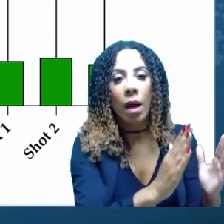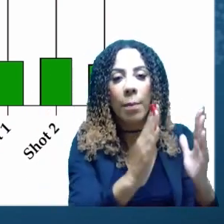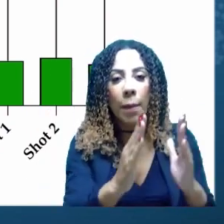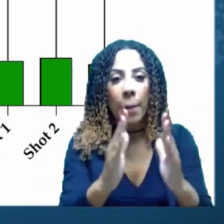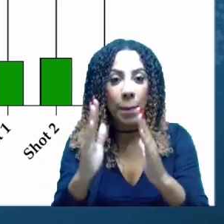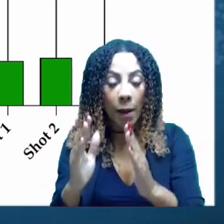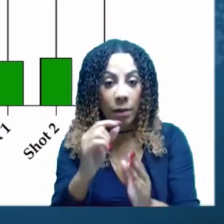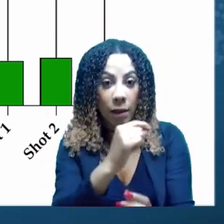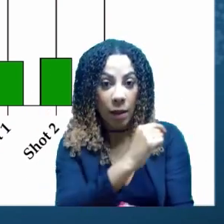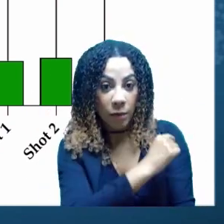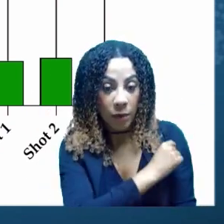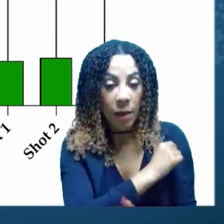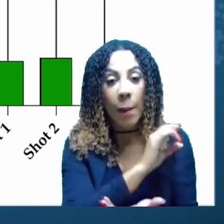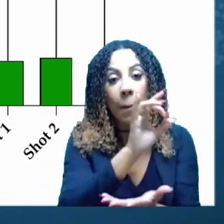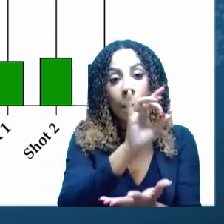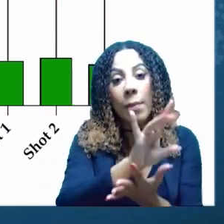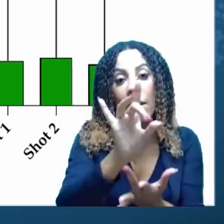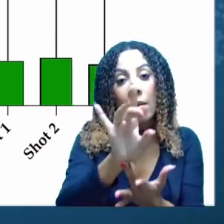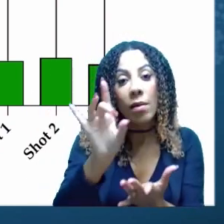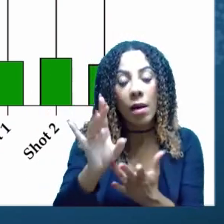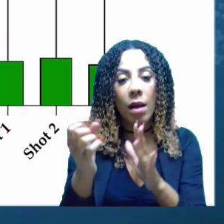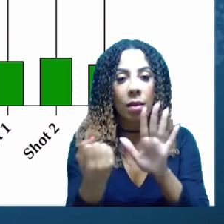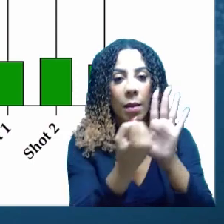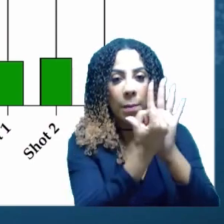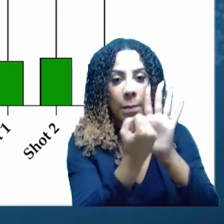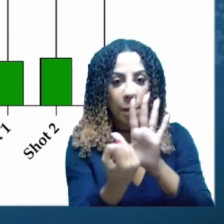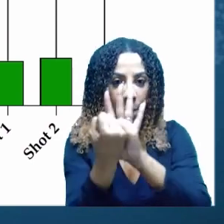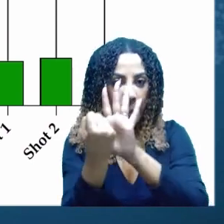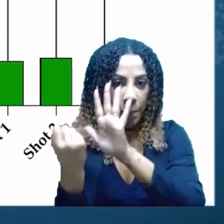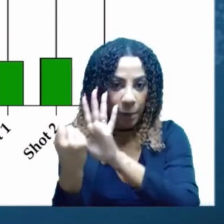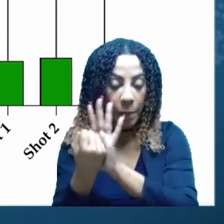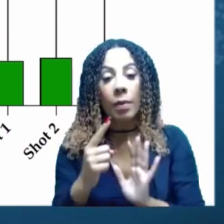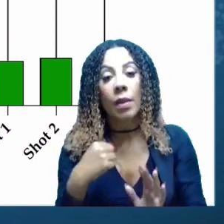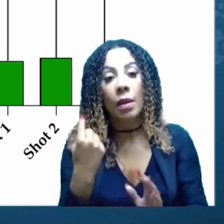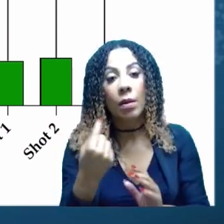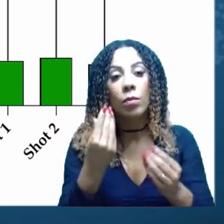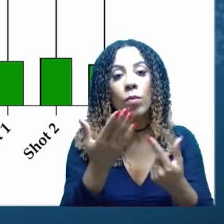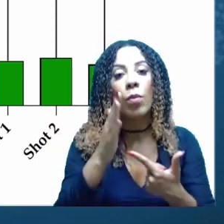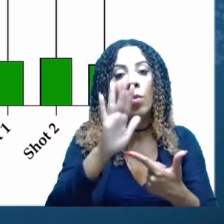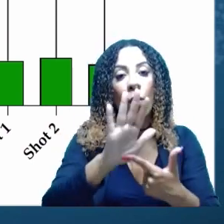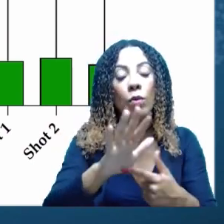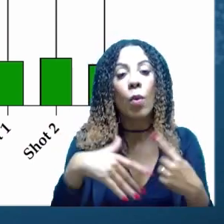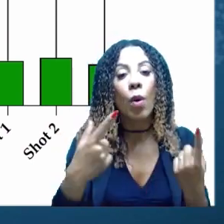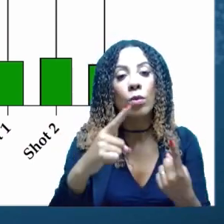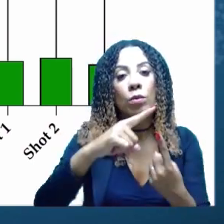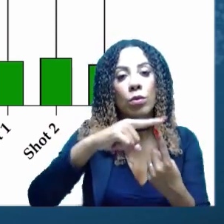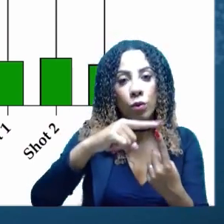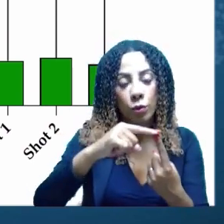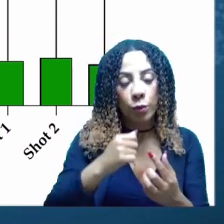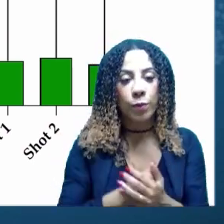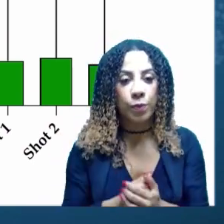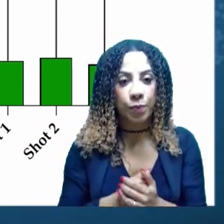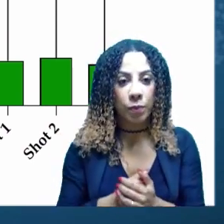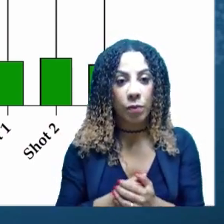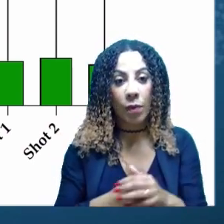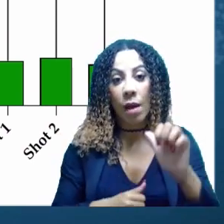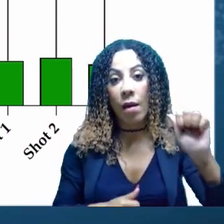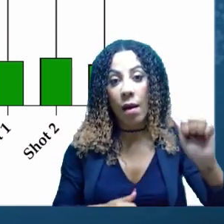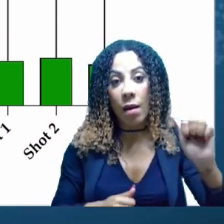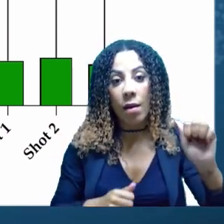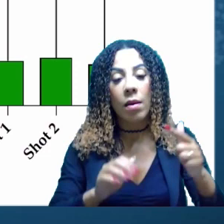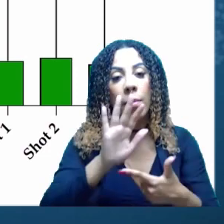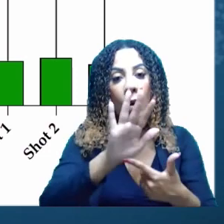para cada vacina. Então, aqui a gente estratificou cada tipo de vacina. A figura A apresenta que